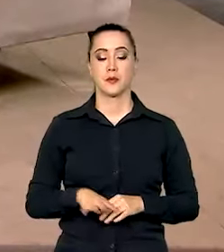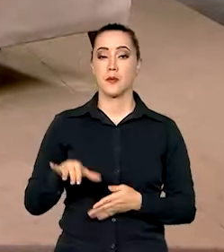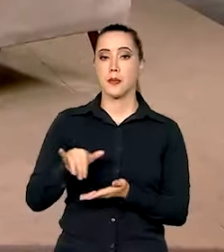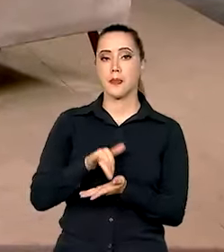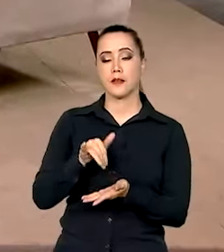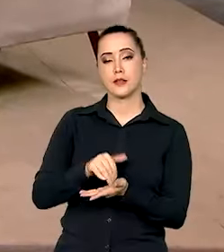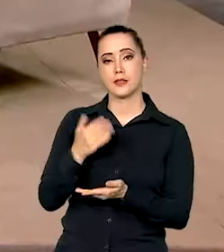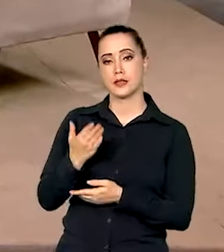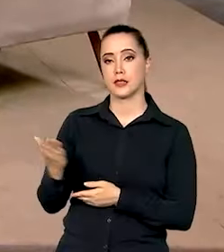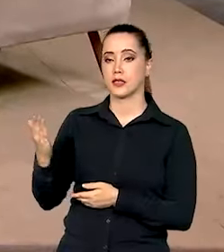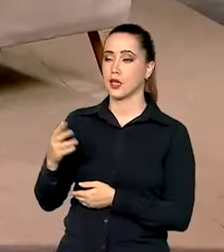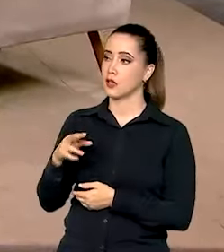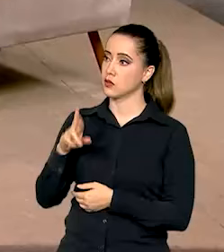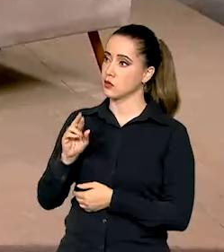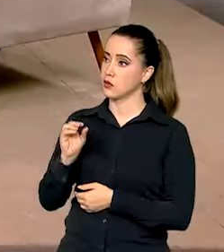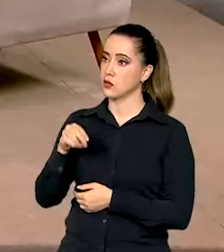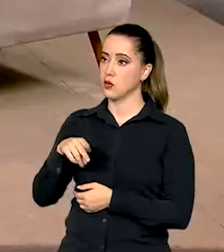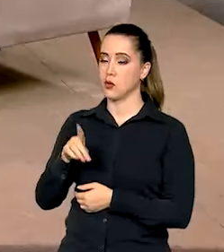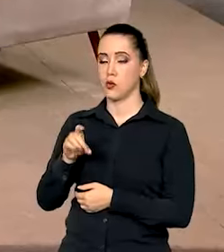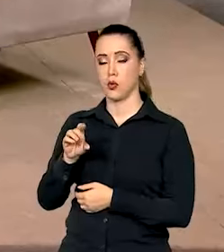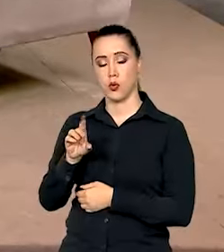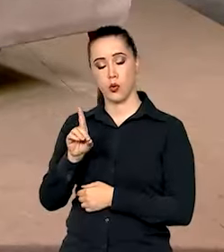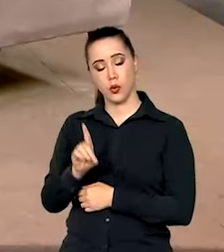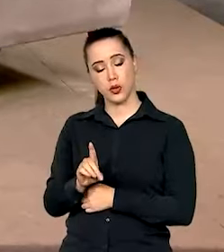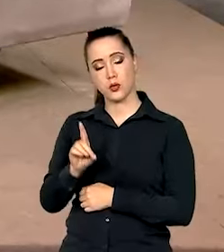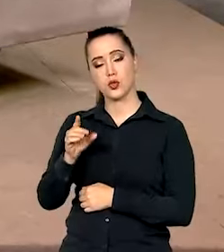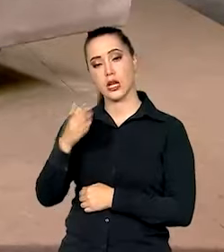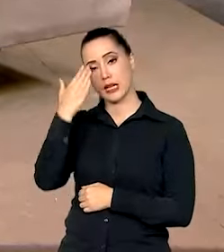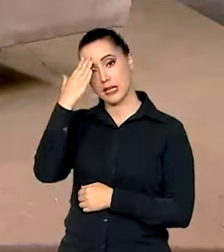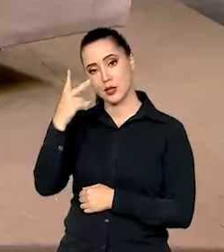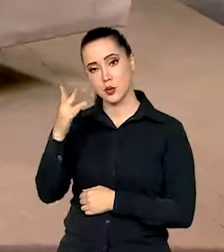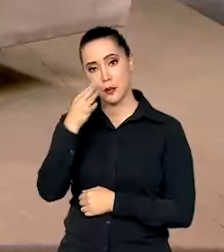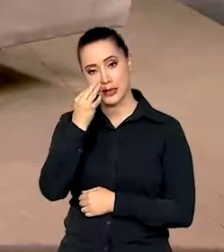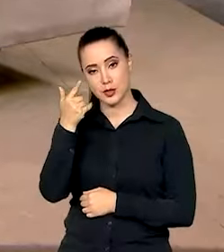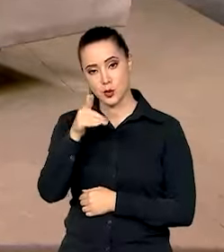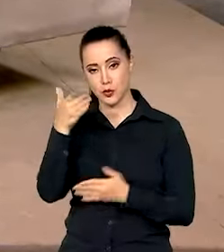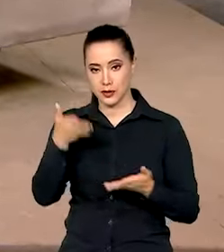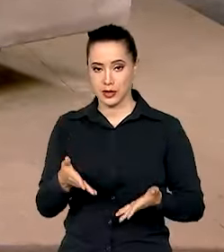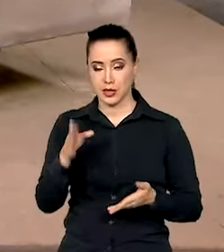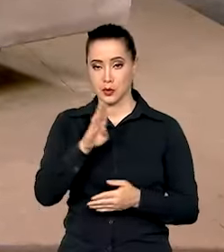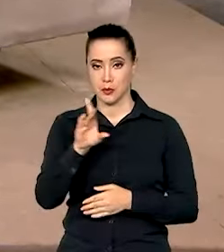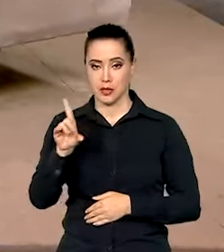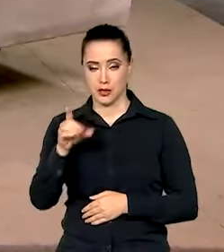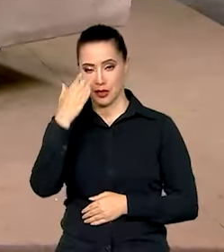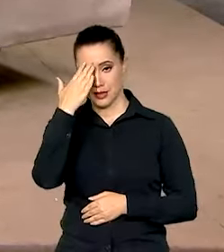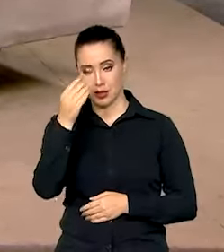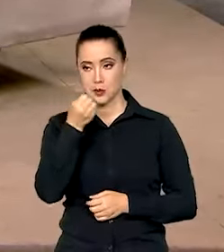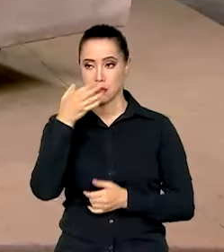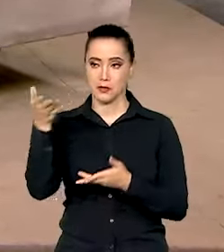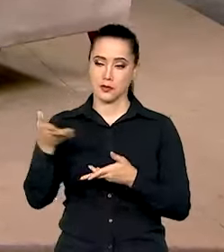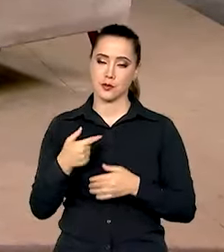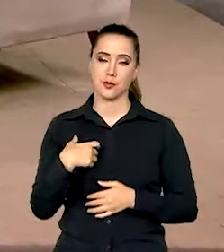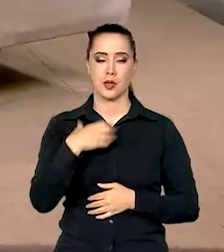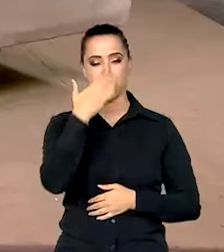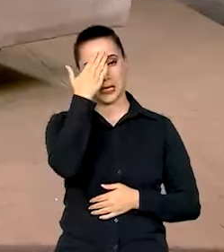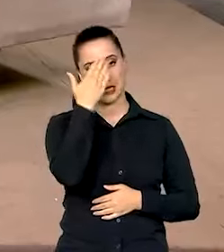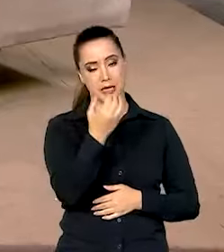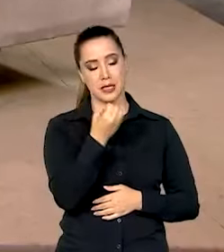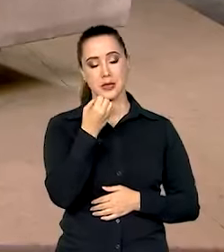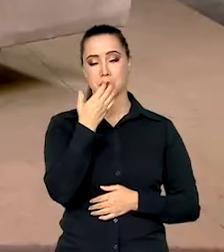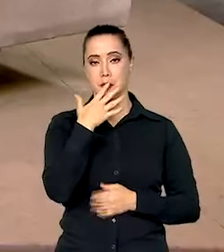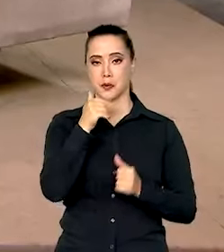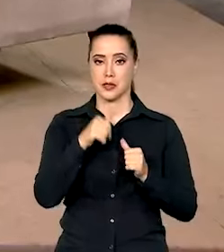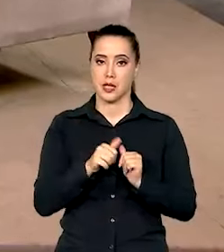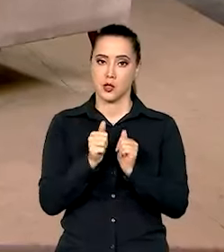Secretário Ronald Sorriso, muito obrigado pela sua presença mais uma vez no Brasil em Dia. Seja bem-vindo. Muito obrigado, Roberto. É uma satisfação estar aqui presente